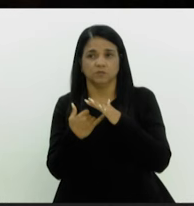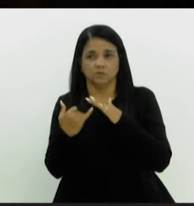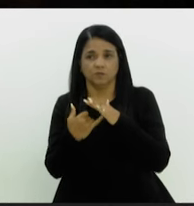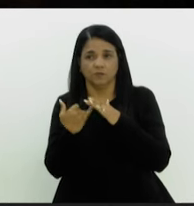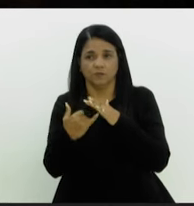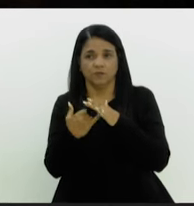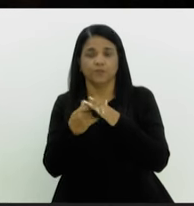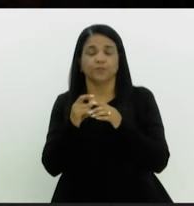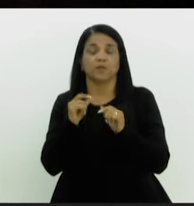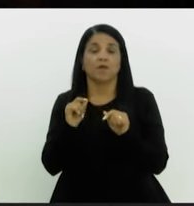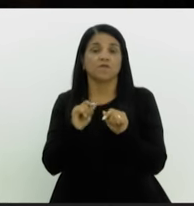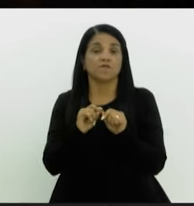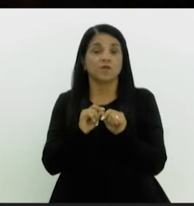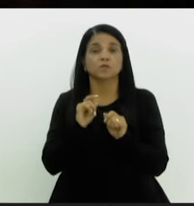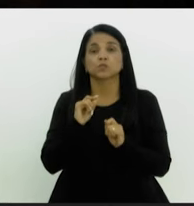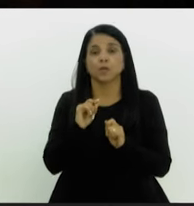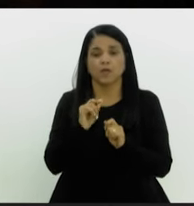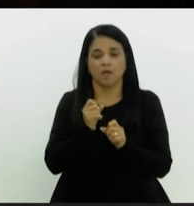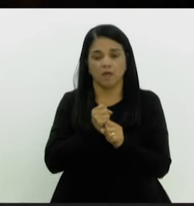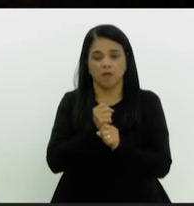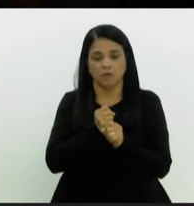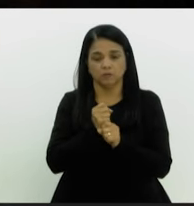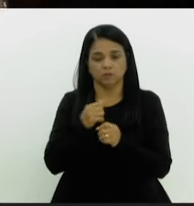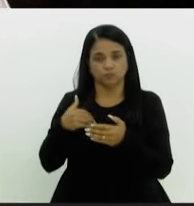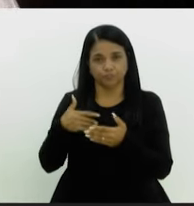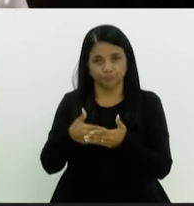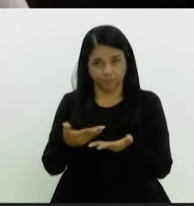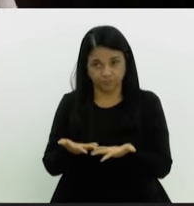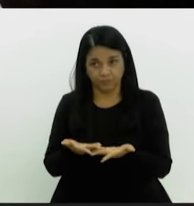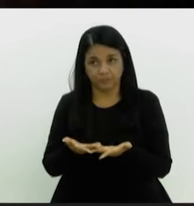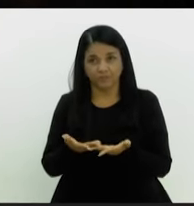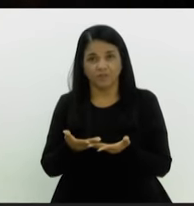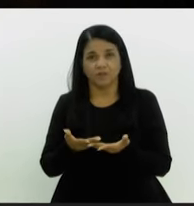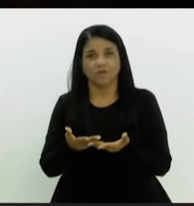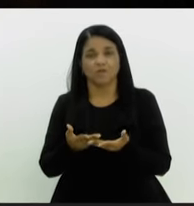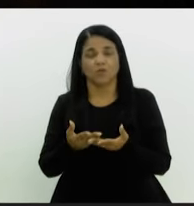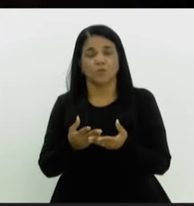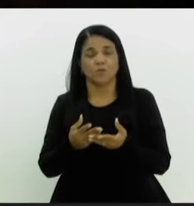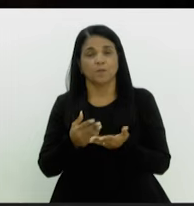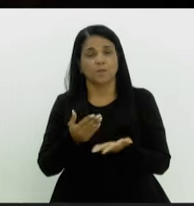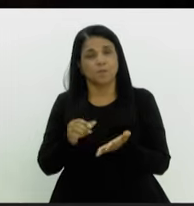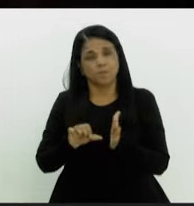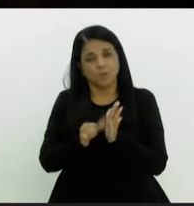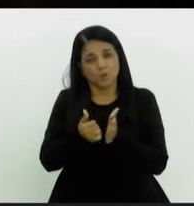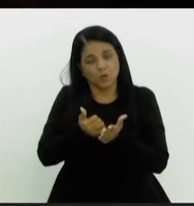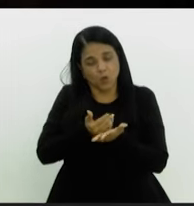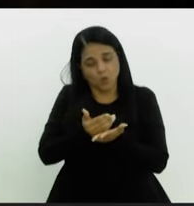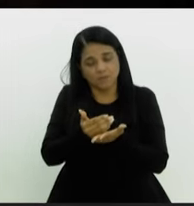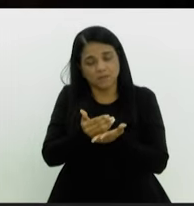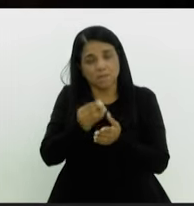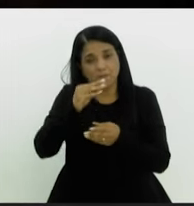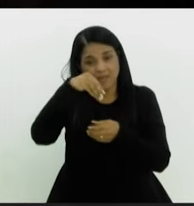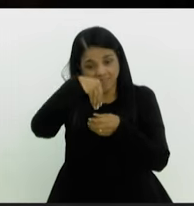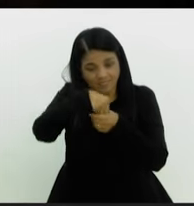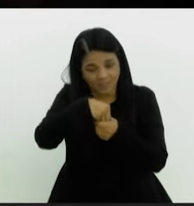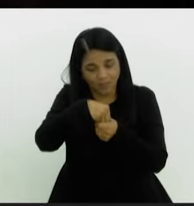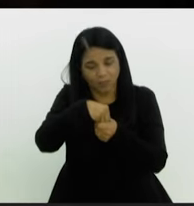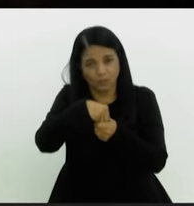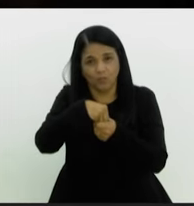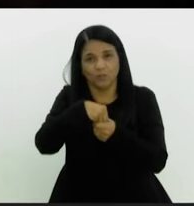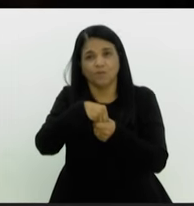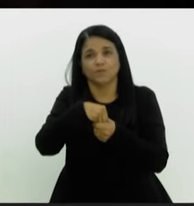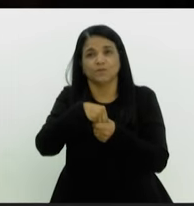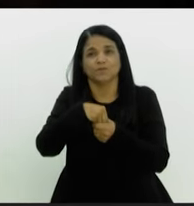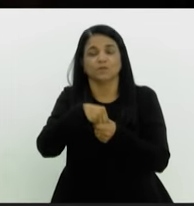que que a gente fez nos últimos anos eu vou começar o para dentro porque não adianta a gente fazer e não olhar para dentro da casa